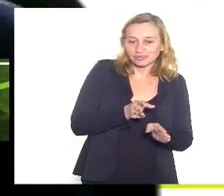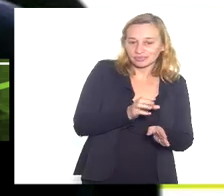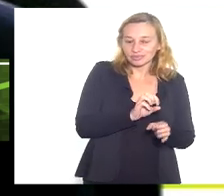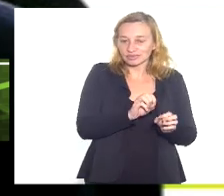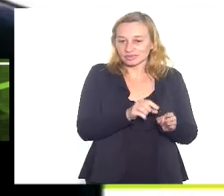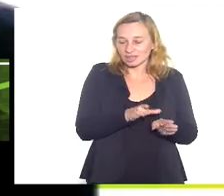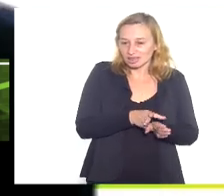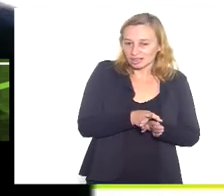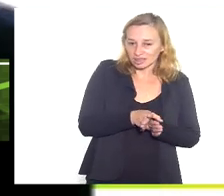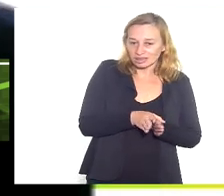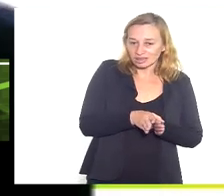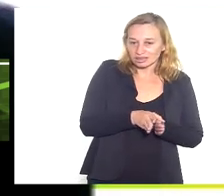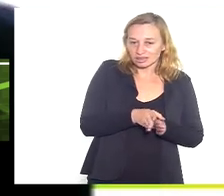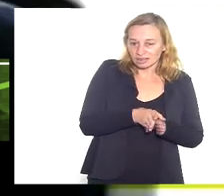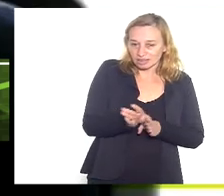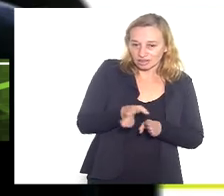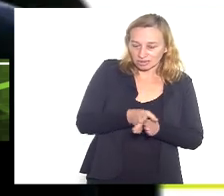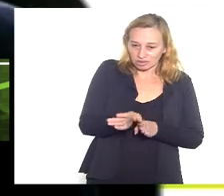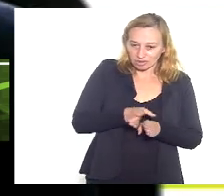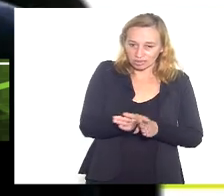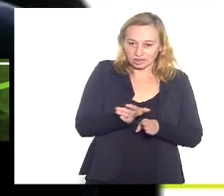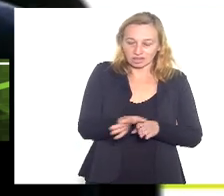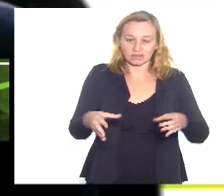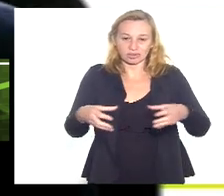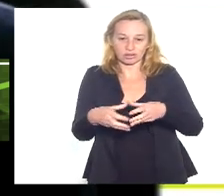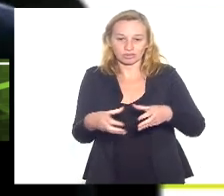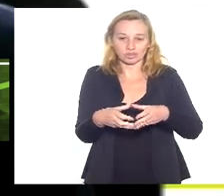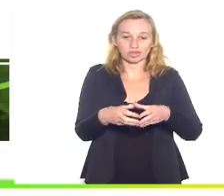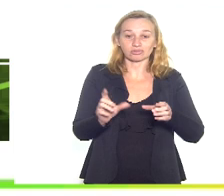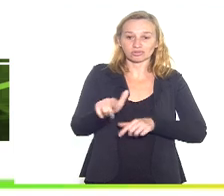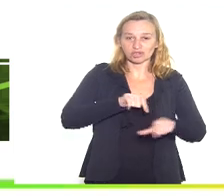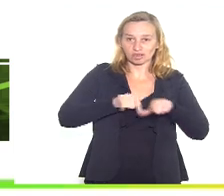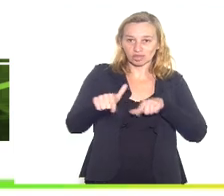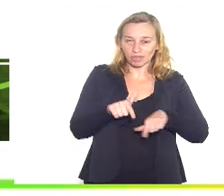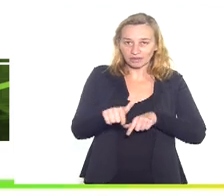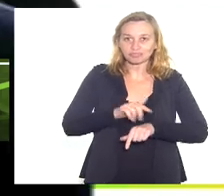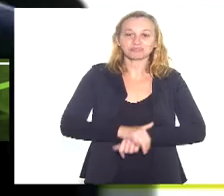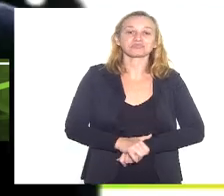condução dos trabalhos dessa comissão.